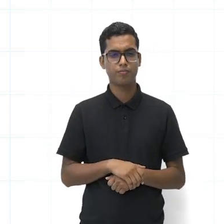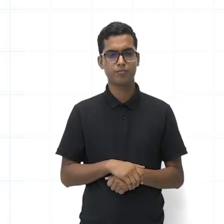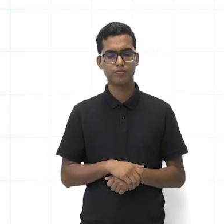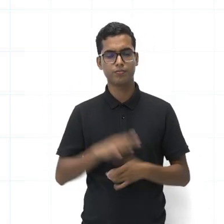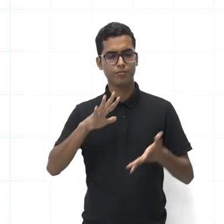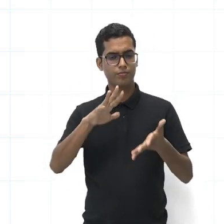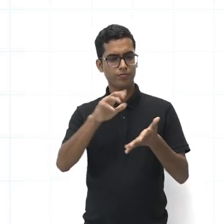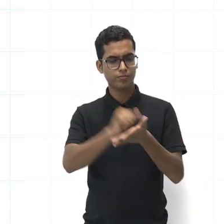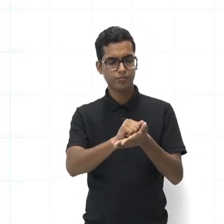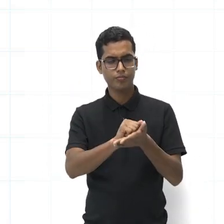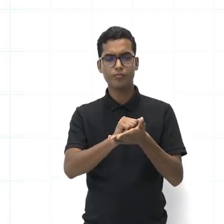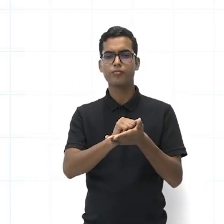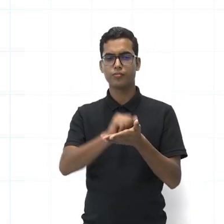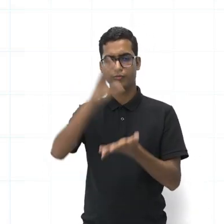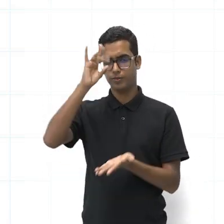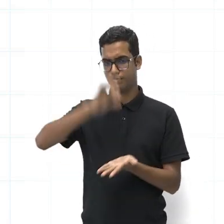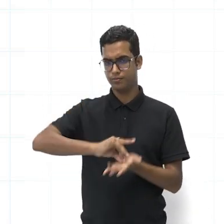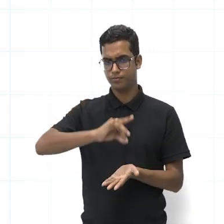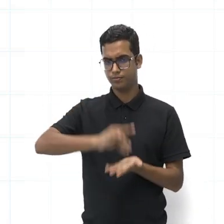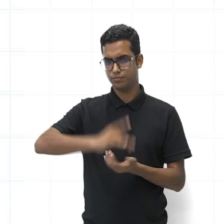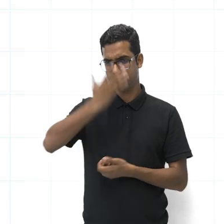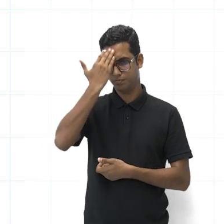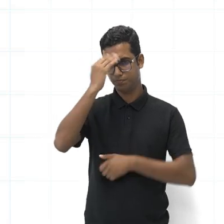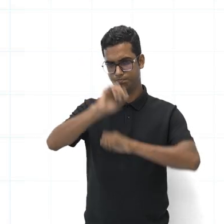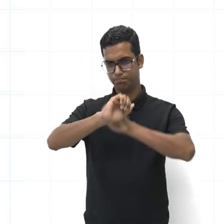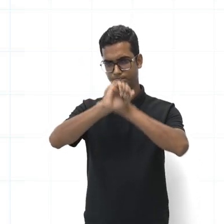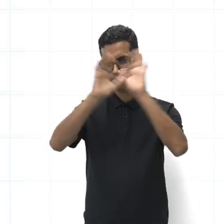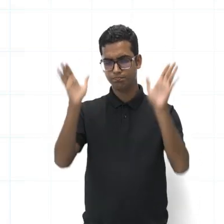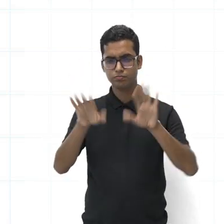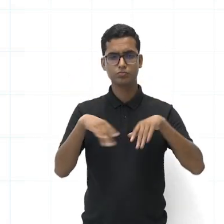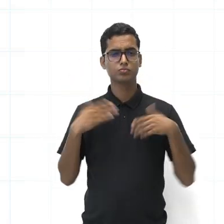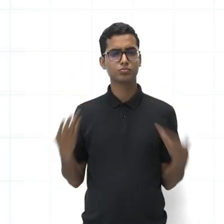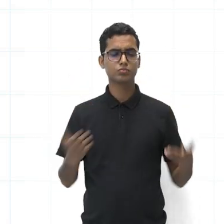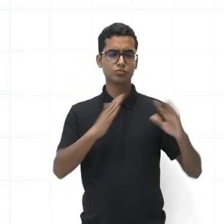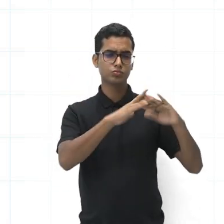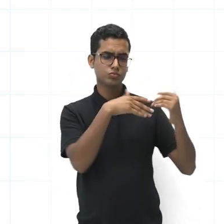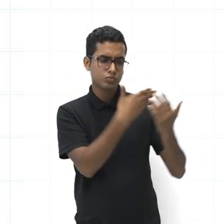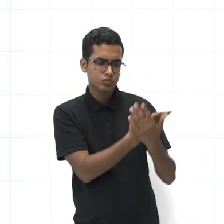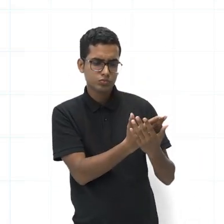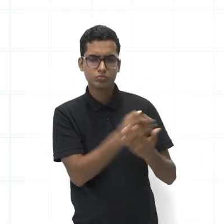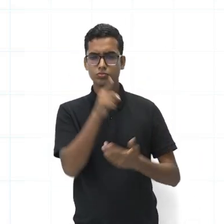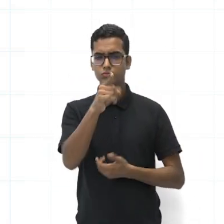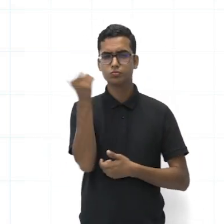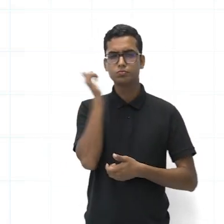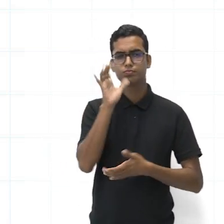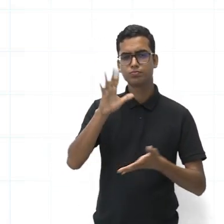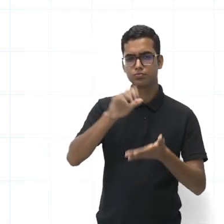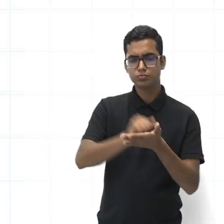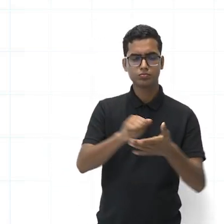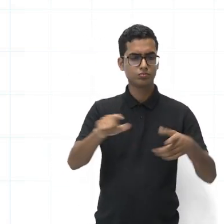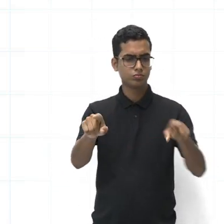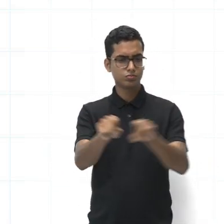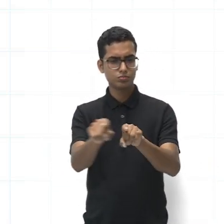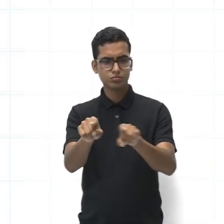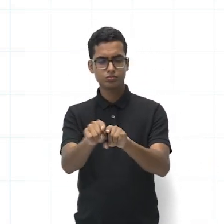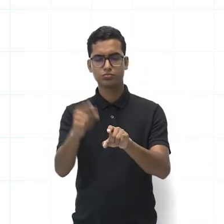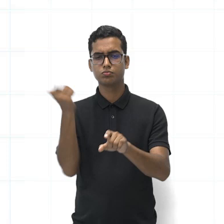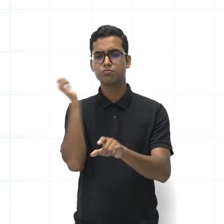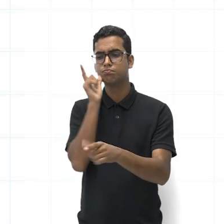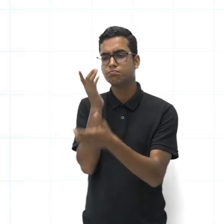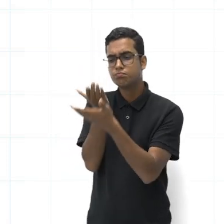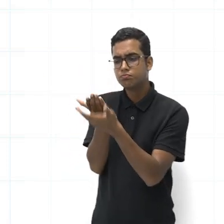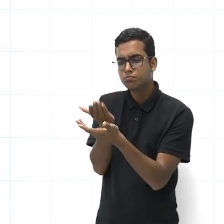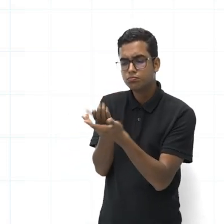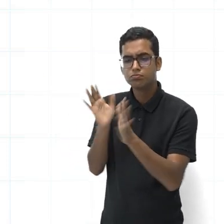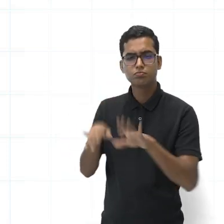se matricular, que é participar mesmo, tá? Então, quais escolas você se matriculou, quais escolas você estudou,